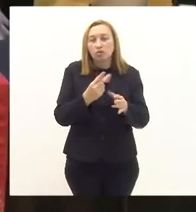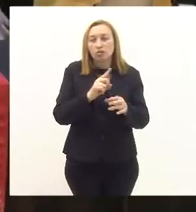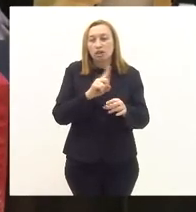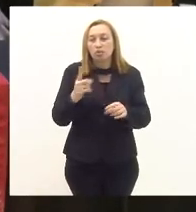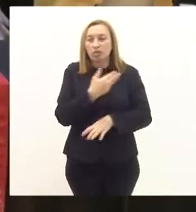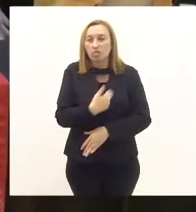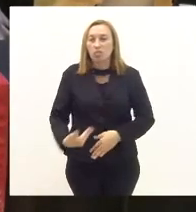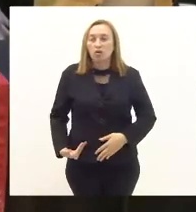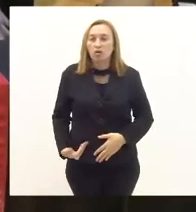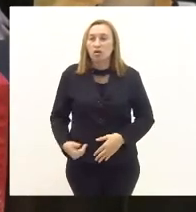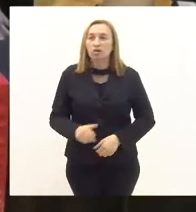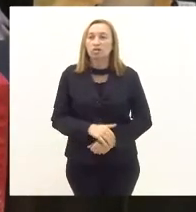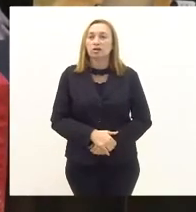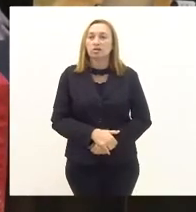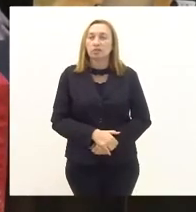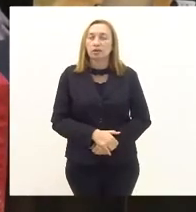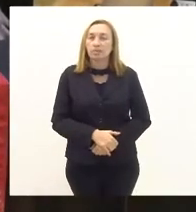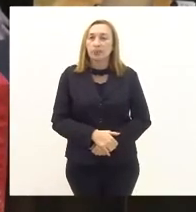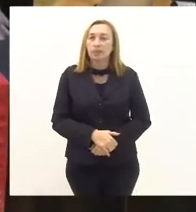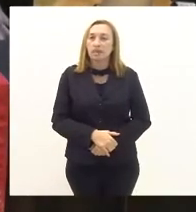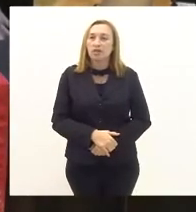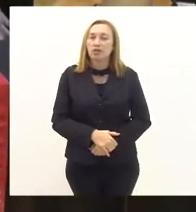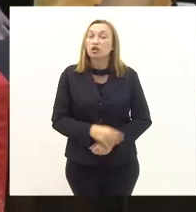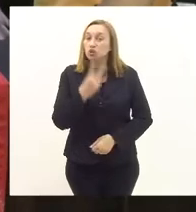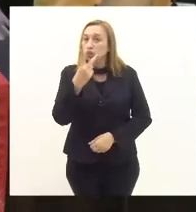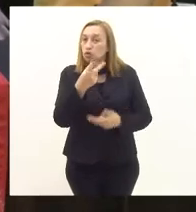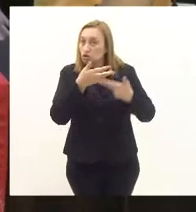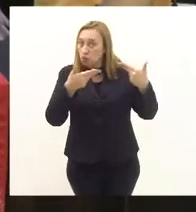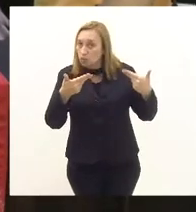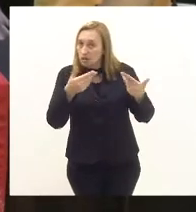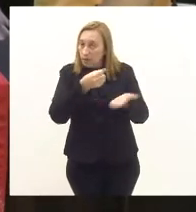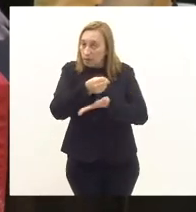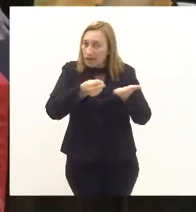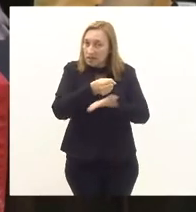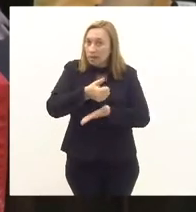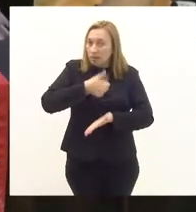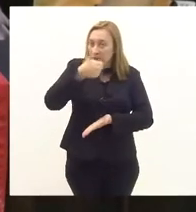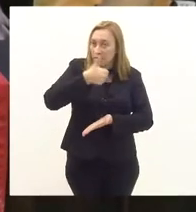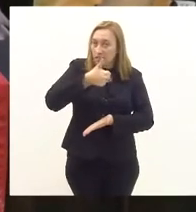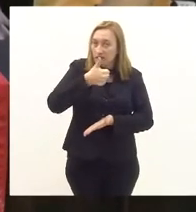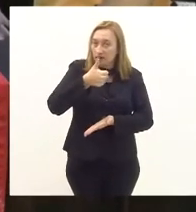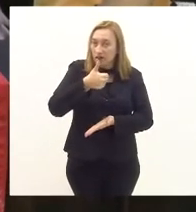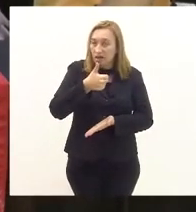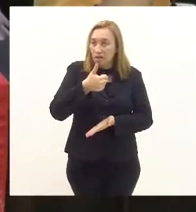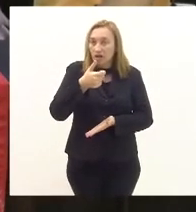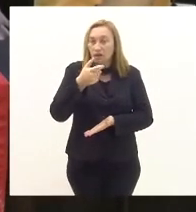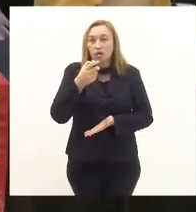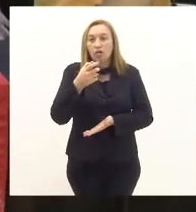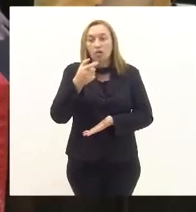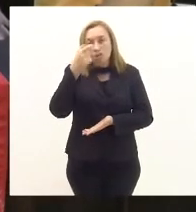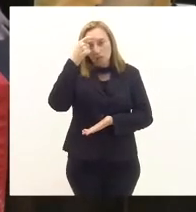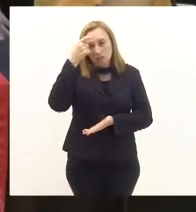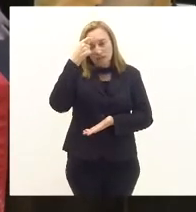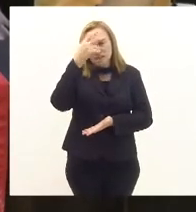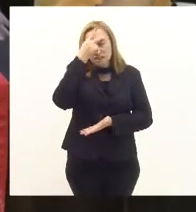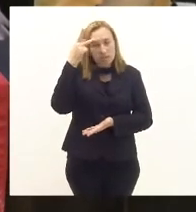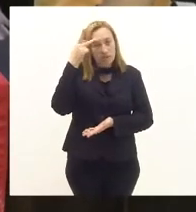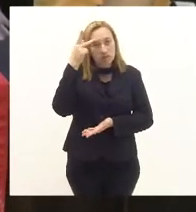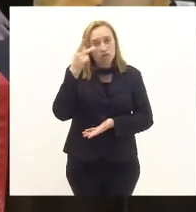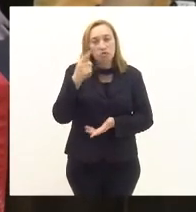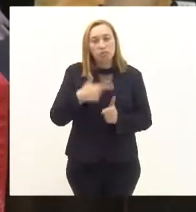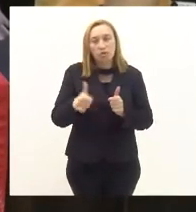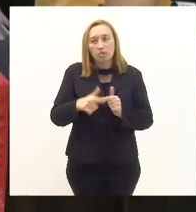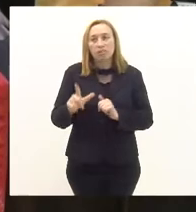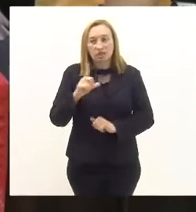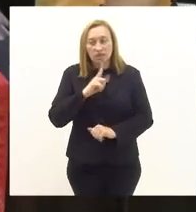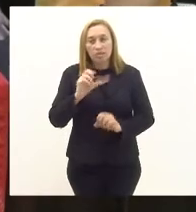que determina duas coisas, basicamente. Primeiro, advertir as pessoas que pode ter esse problema, e depois,